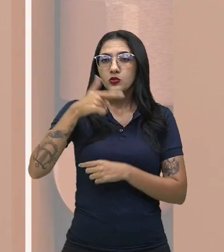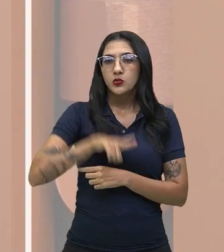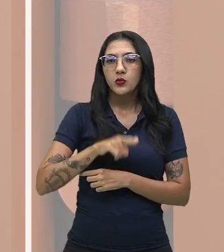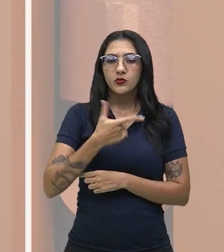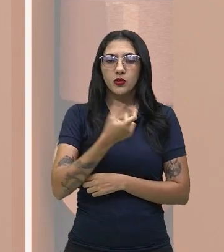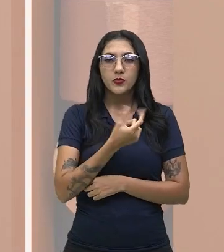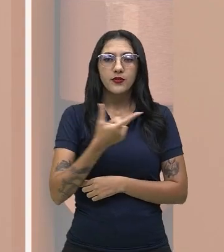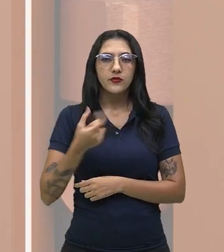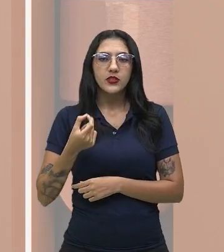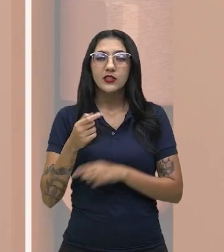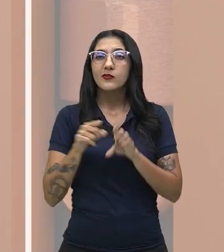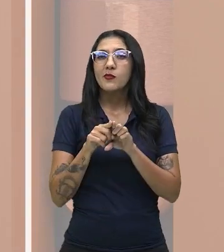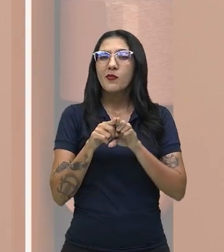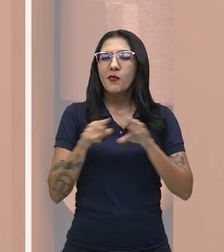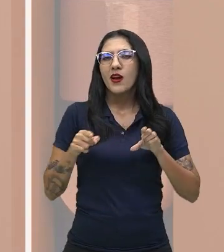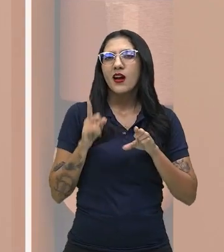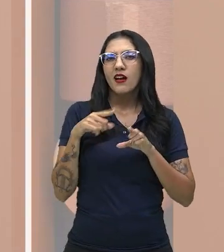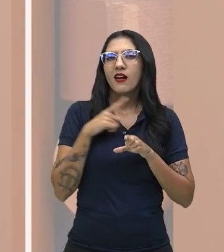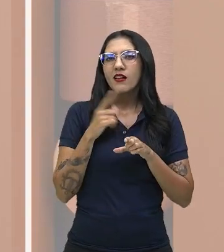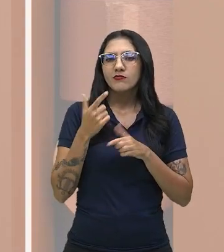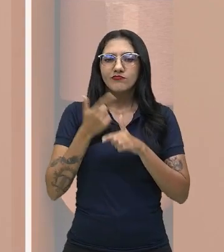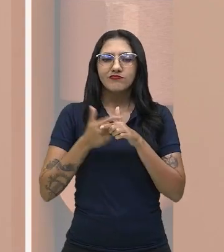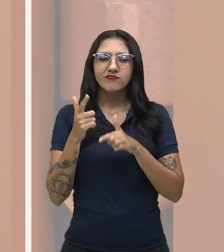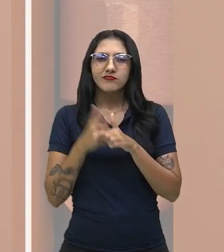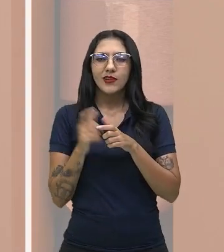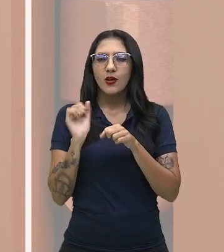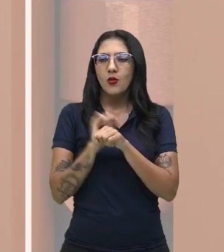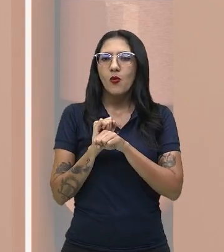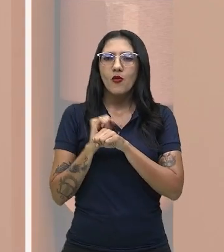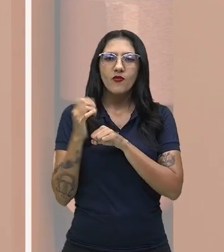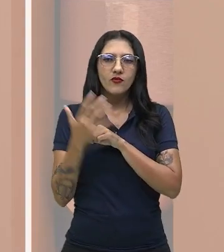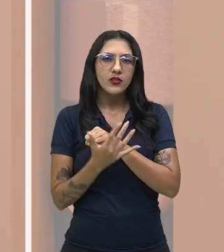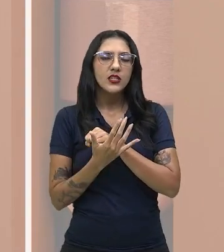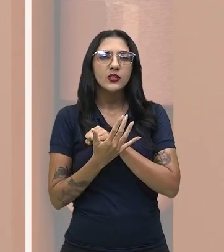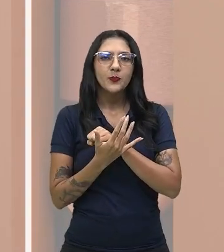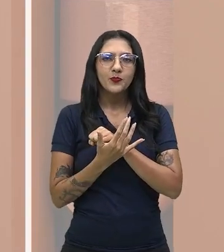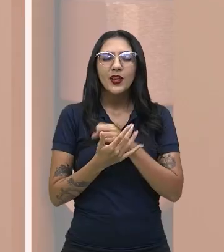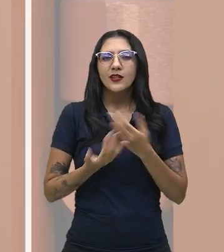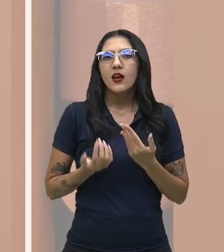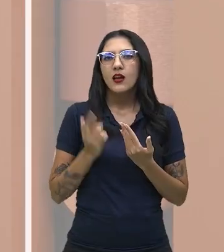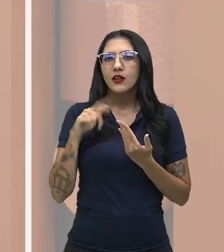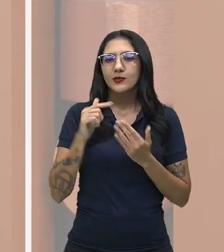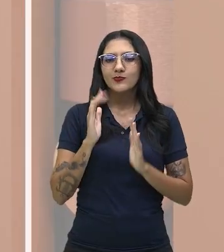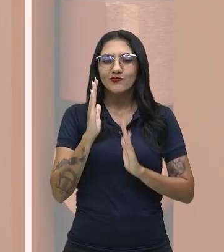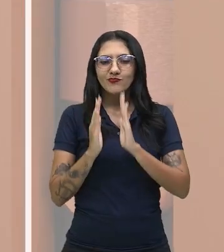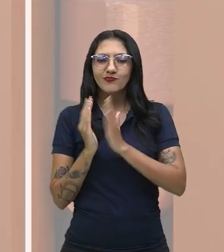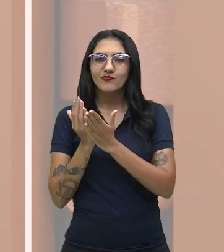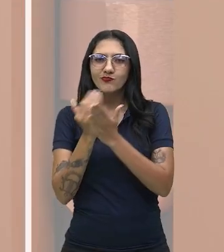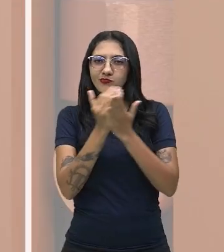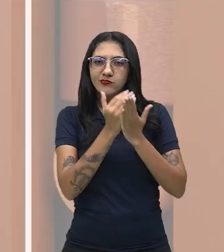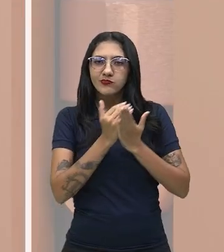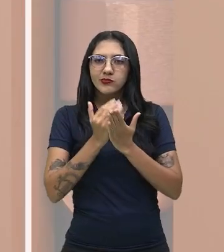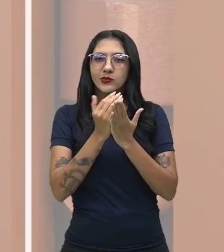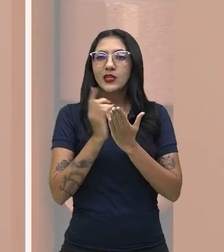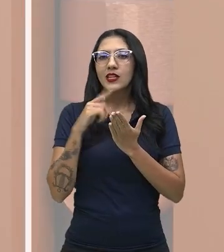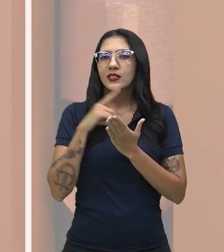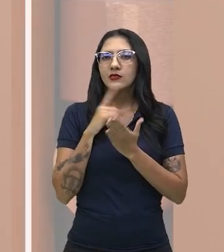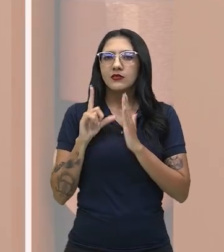mas por conta da pandemia da Covid-19, né, esse recenseamento, esse censo demográfico, ele